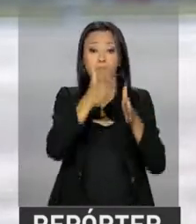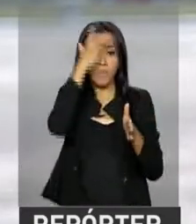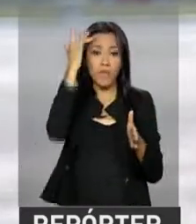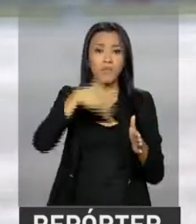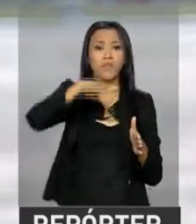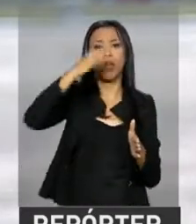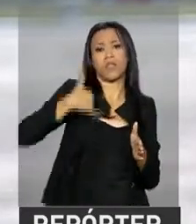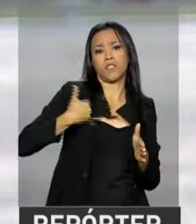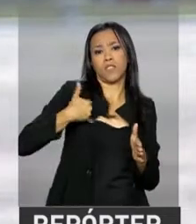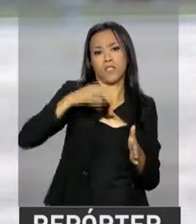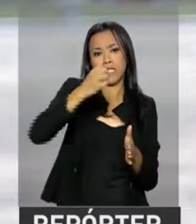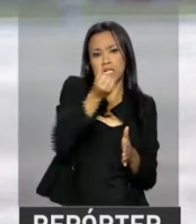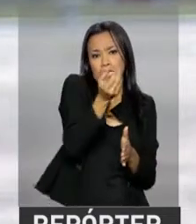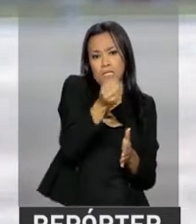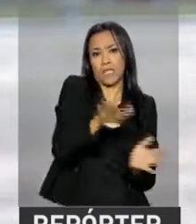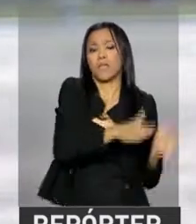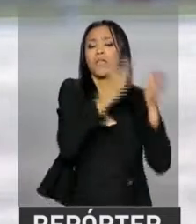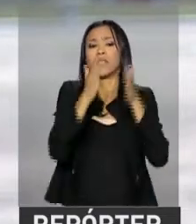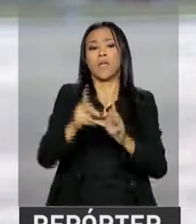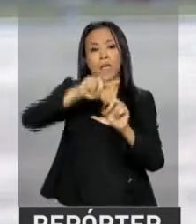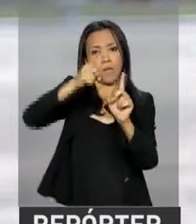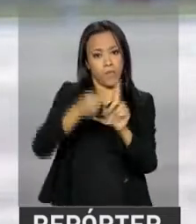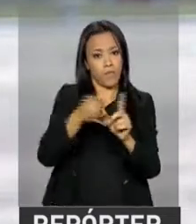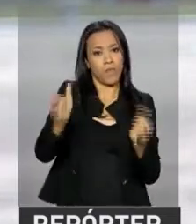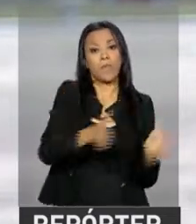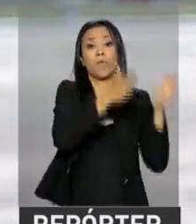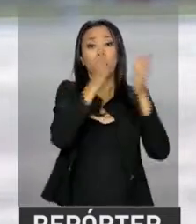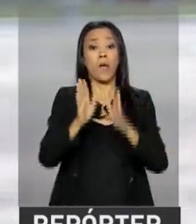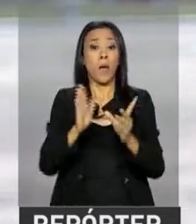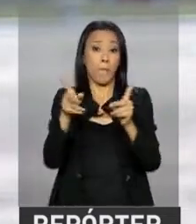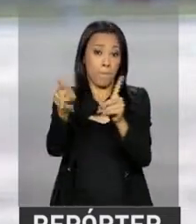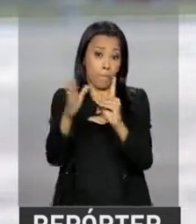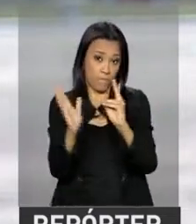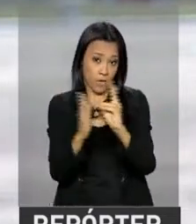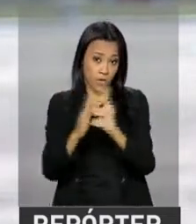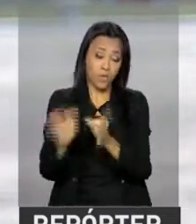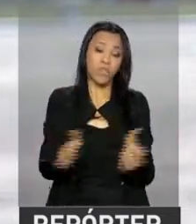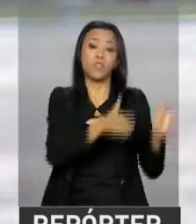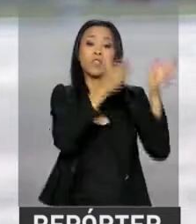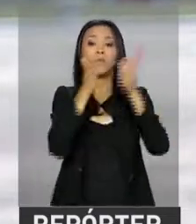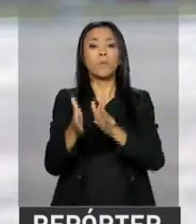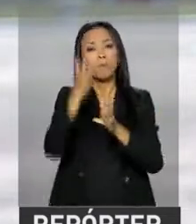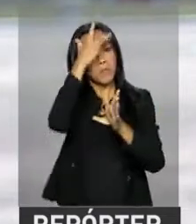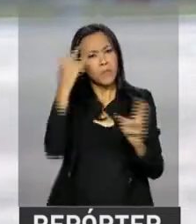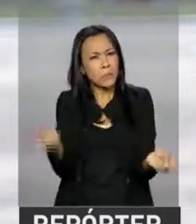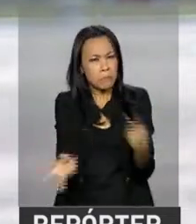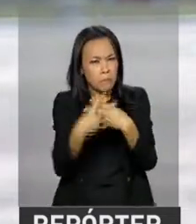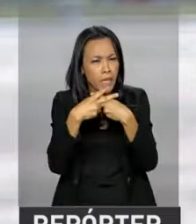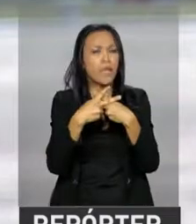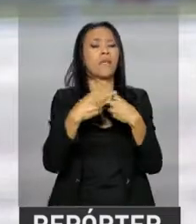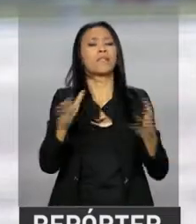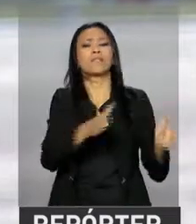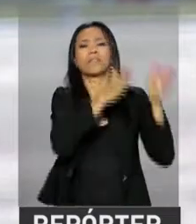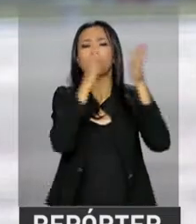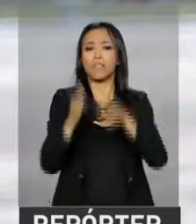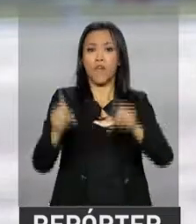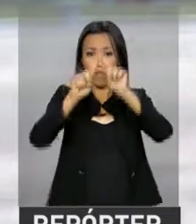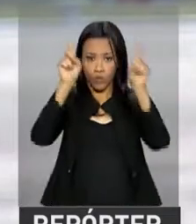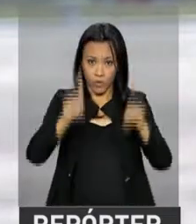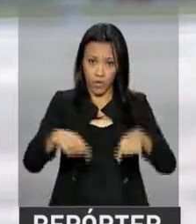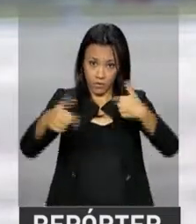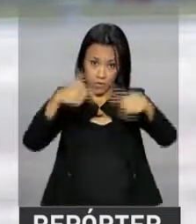60 anos e gestantes povos indígenas população privada de liberdade funcionários do sistema